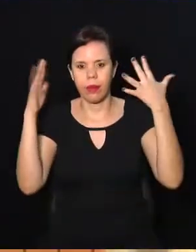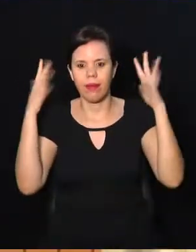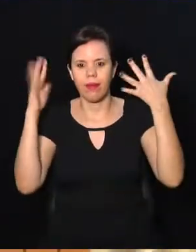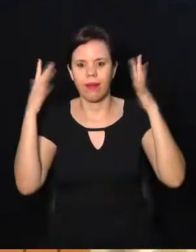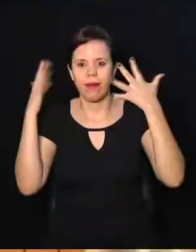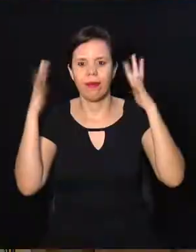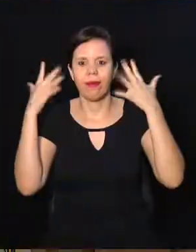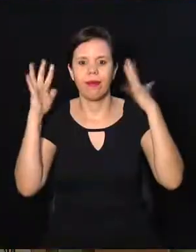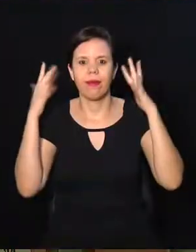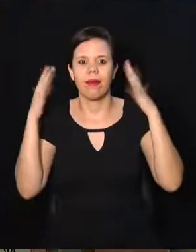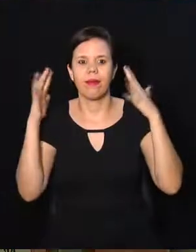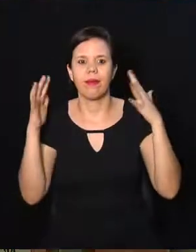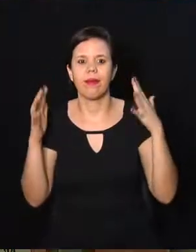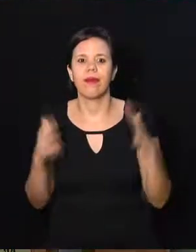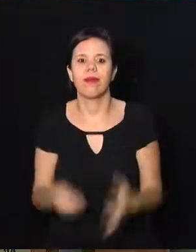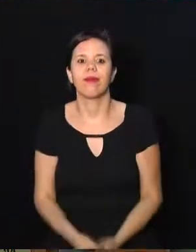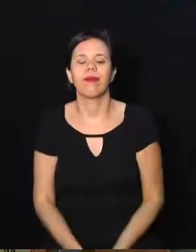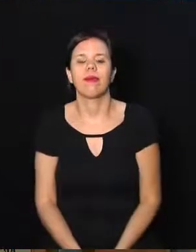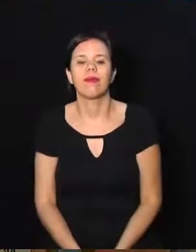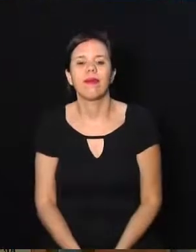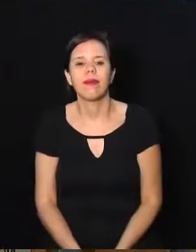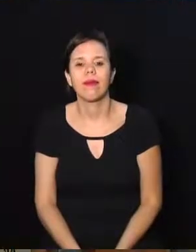também.